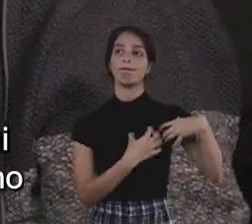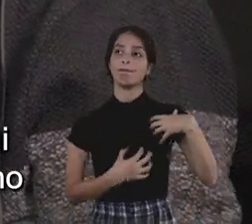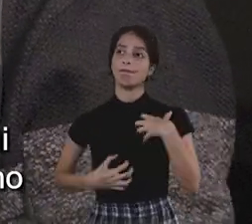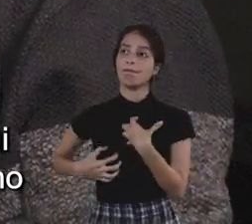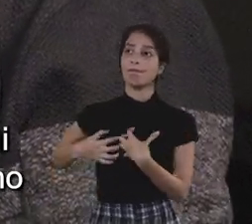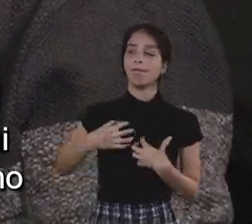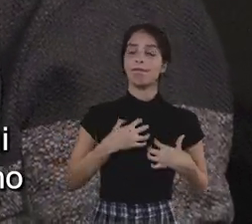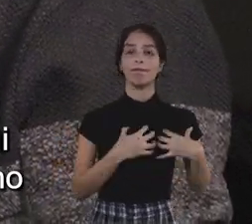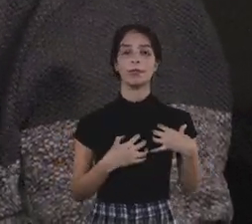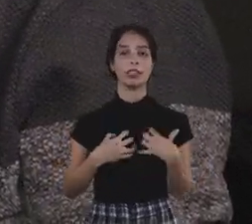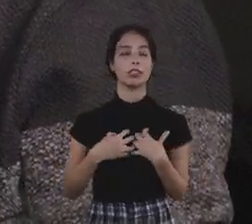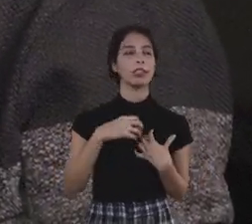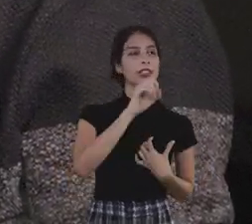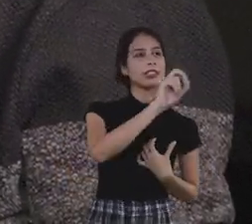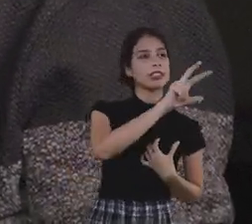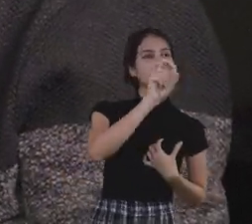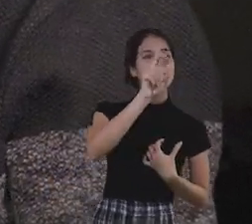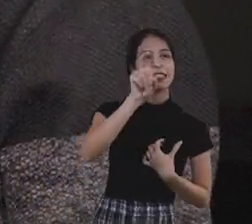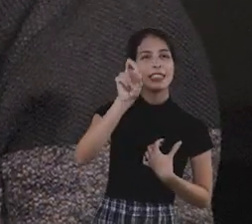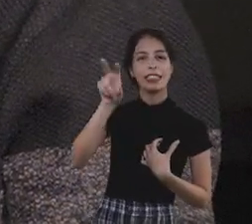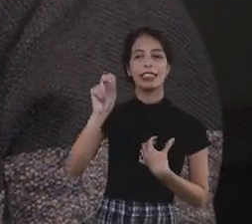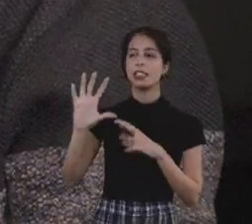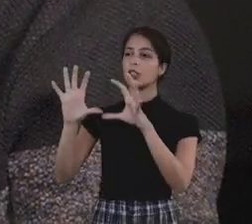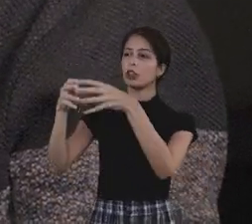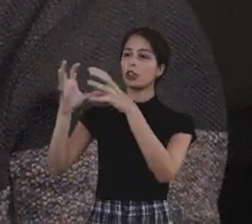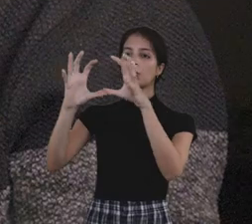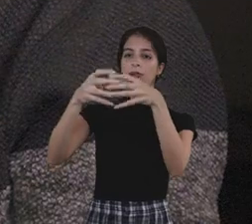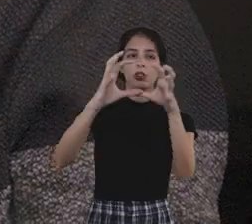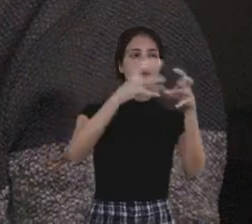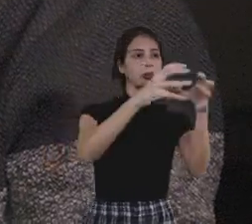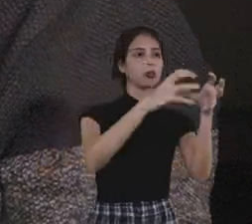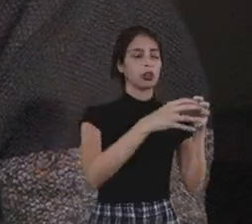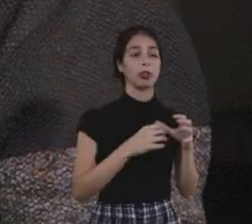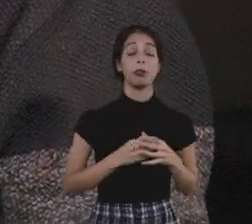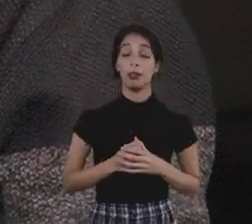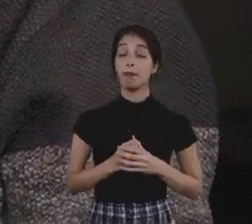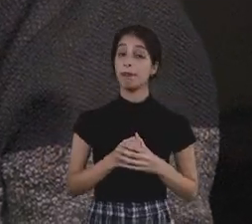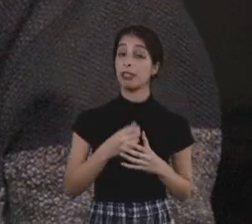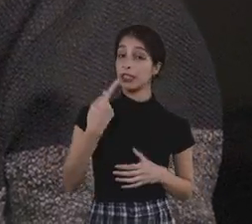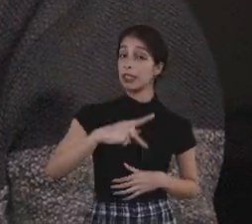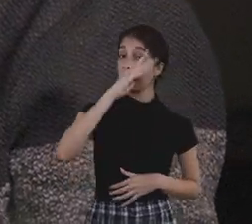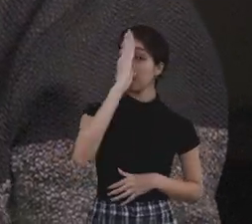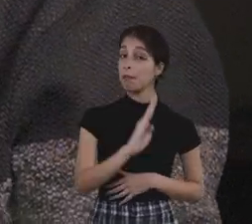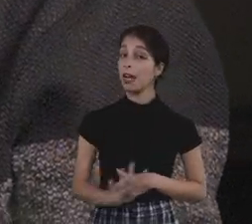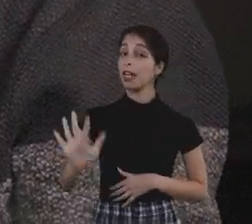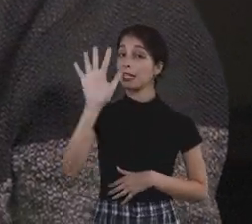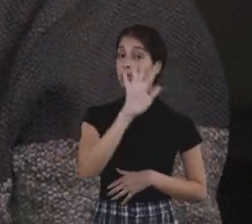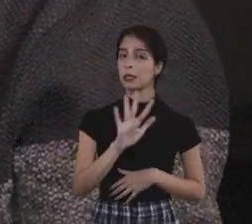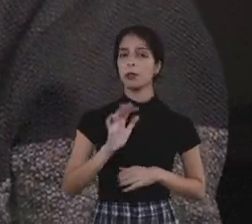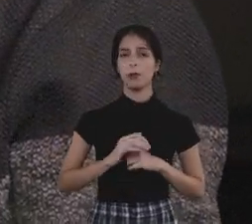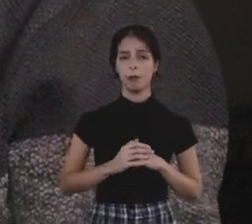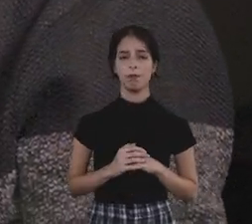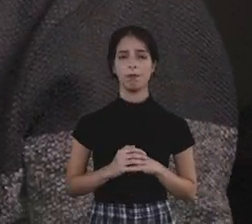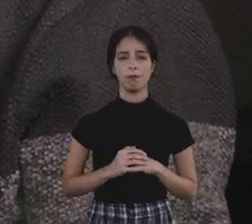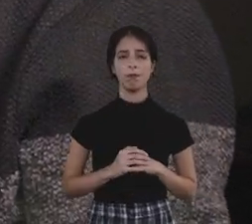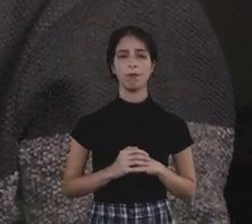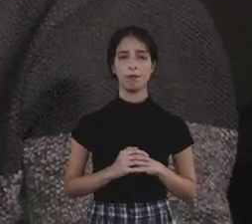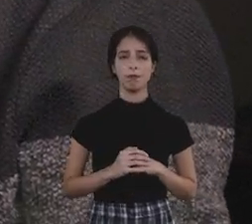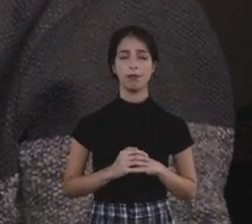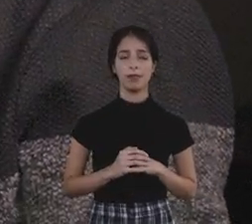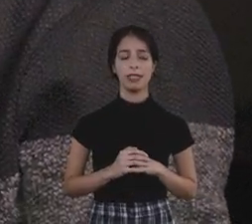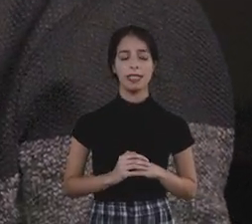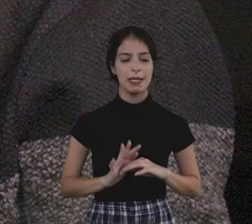eh tem tenho visto nos coletivos progressistas do Brasil eh assim será